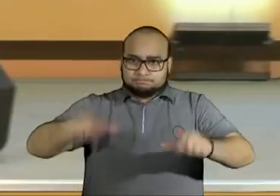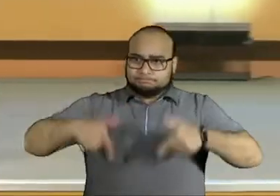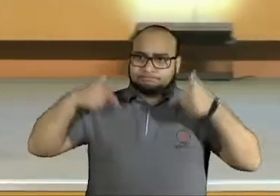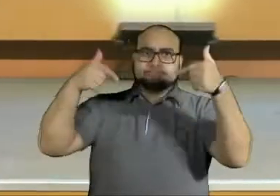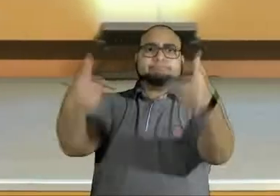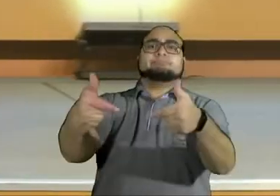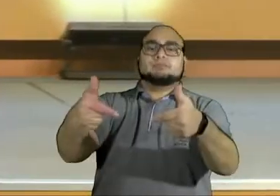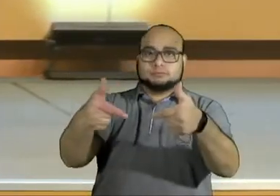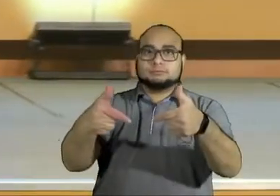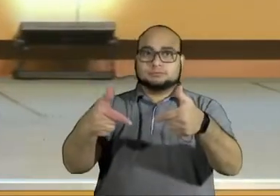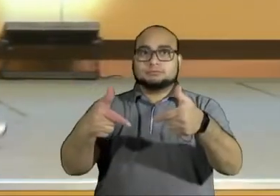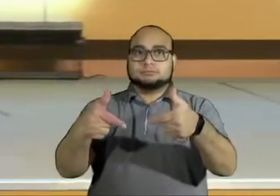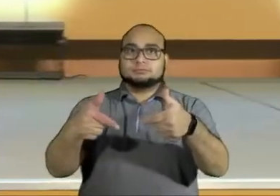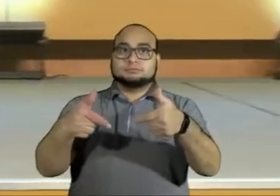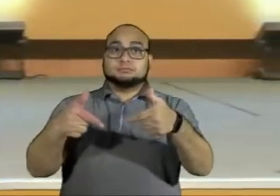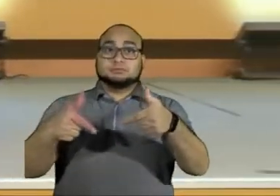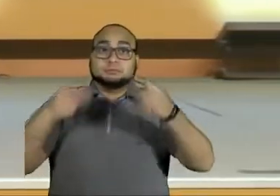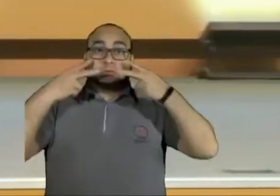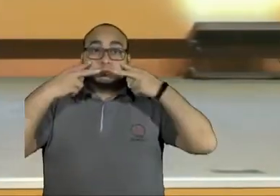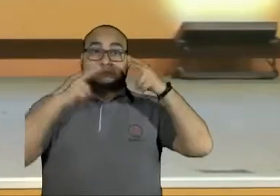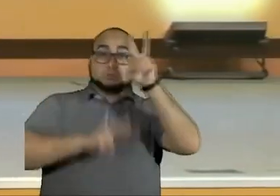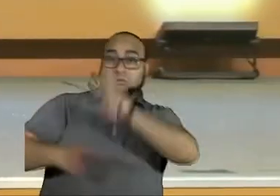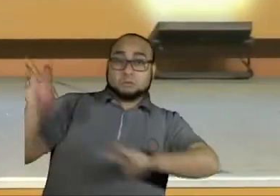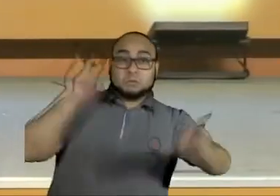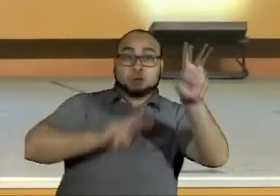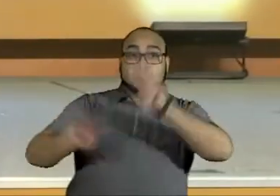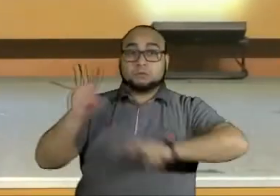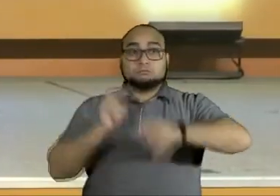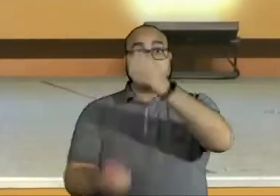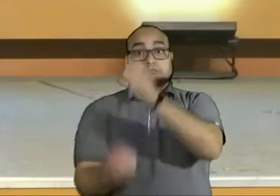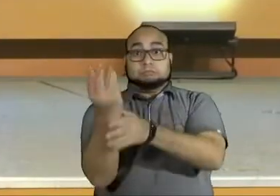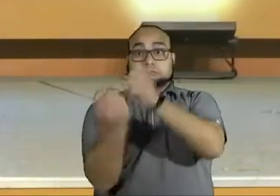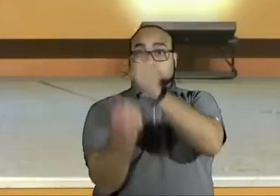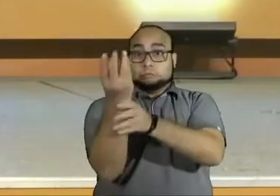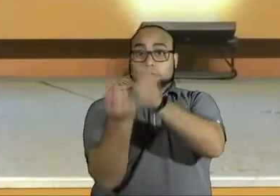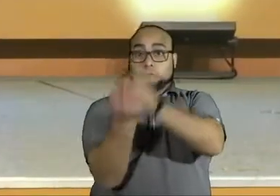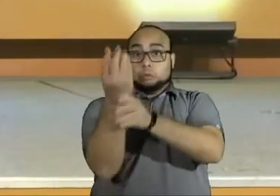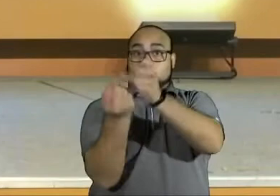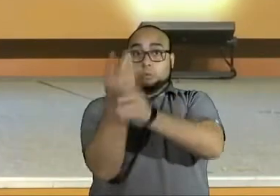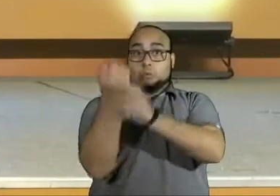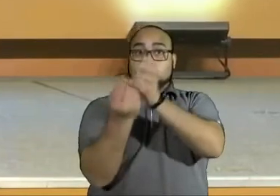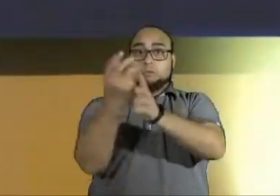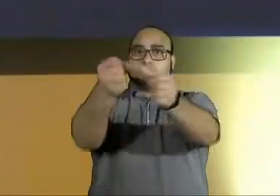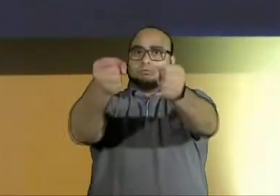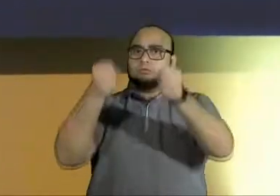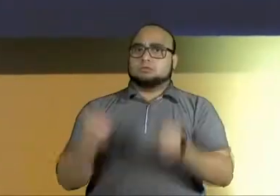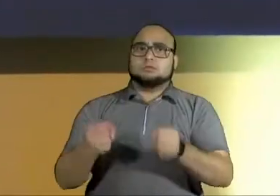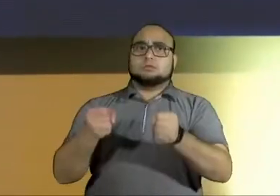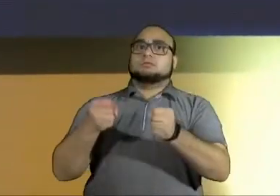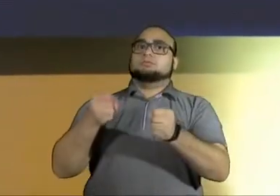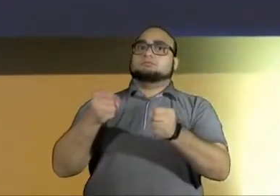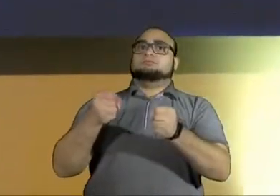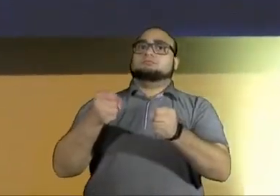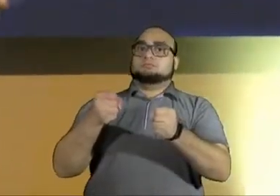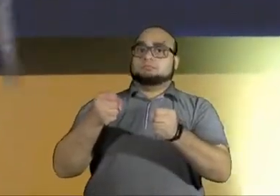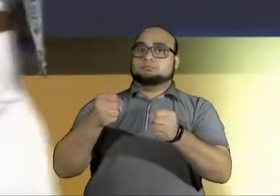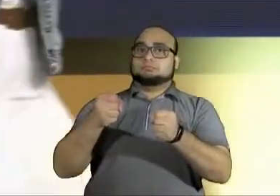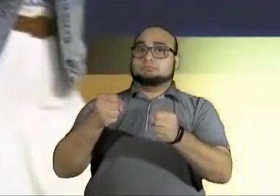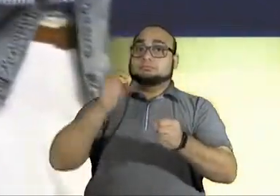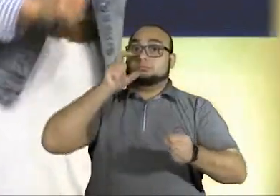prova aparente do que se vê, mas foram criados pelo poder da fé, foram criados pelo poder da